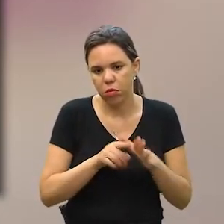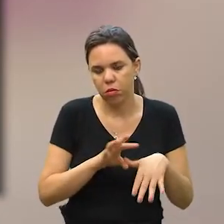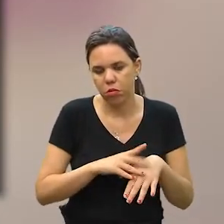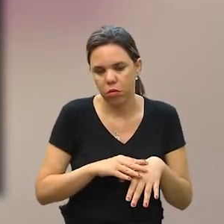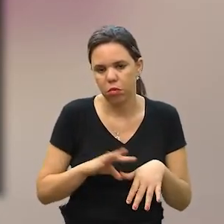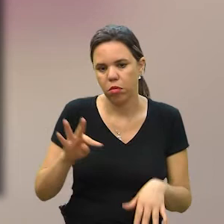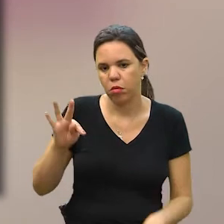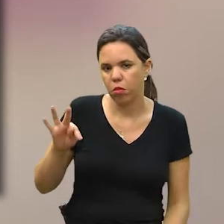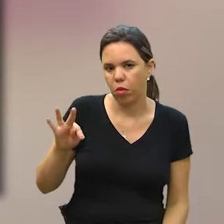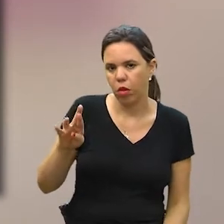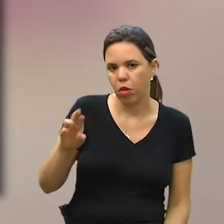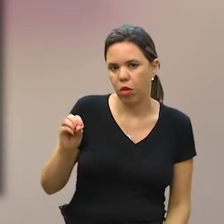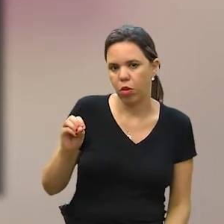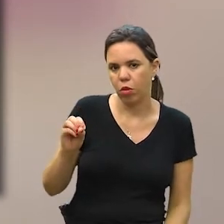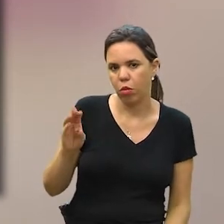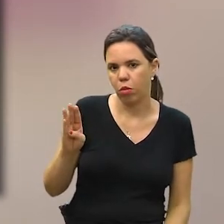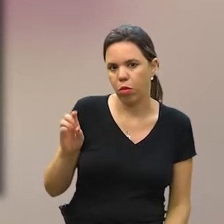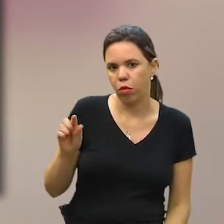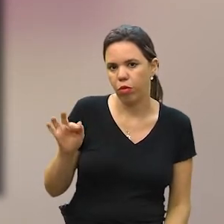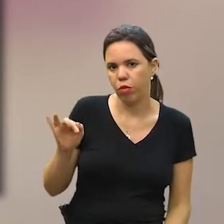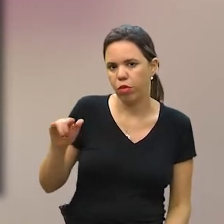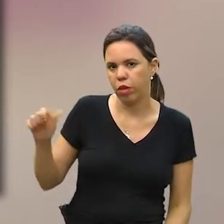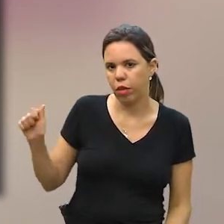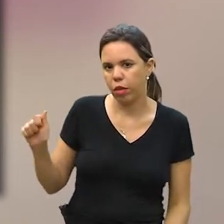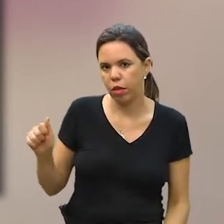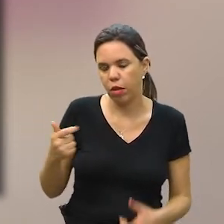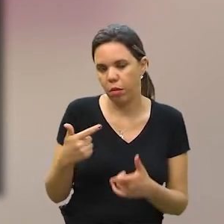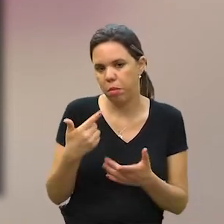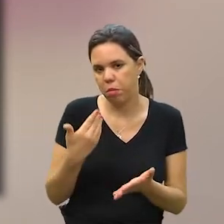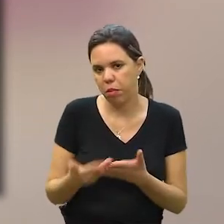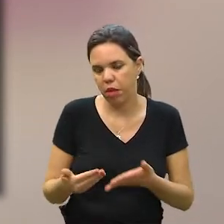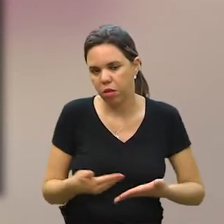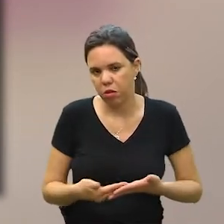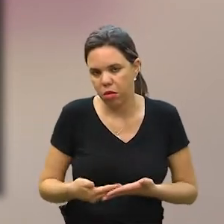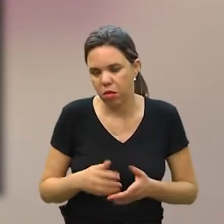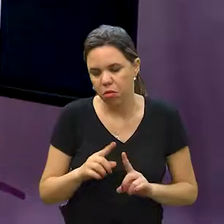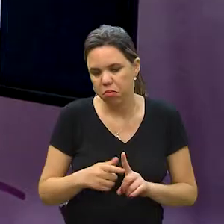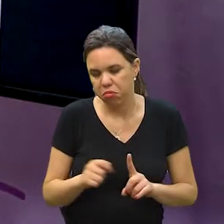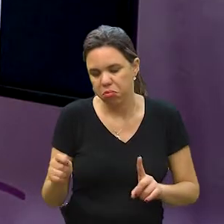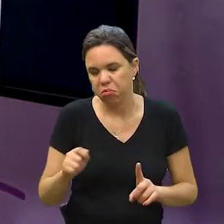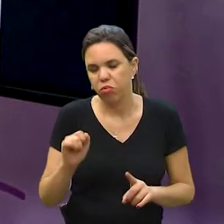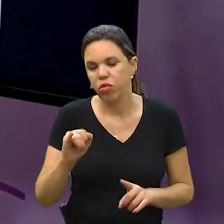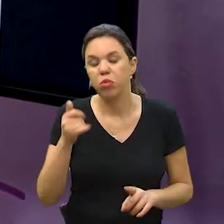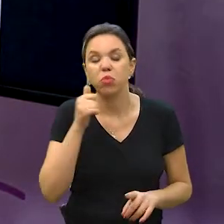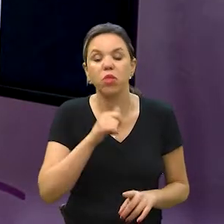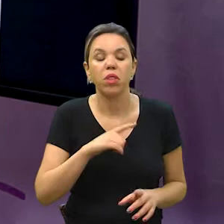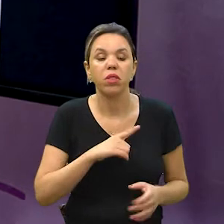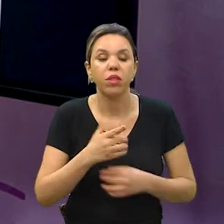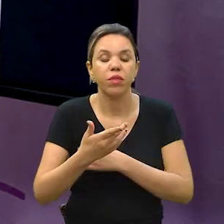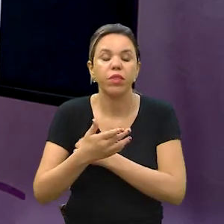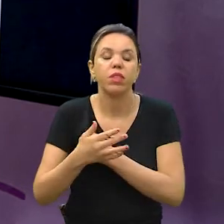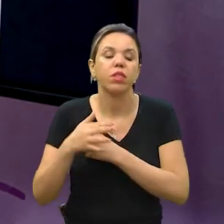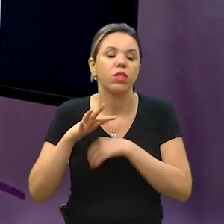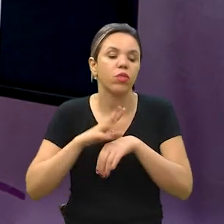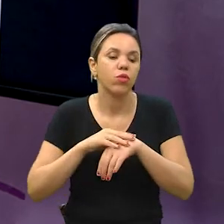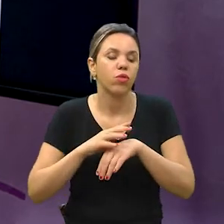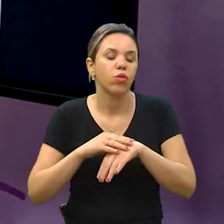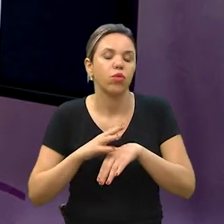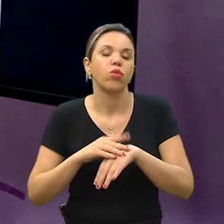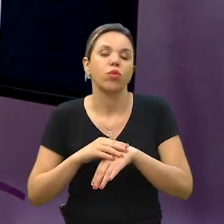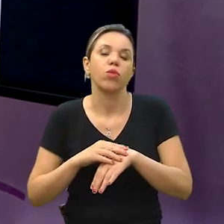trombofilia numa paciente, são essas perdas fetais, sabe, Viviane? Né? E se a mulher teve a trombofilia